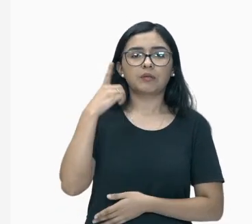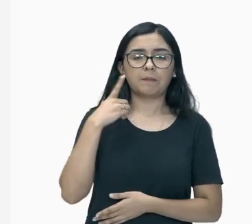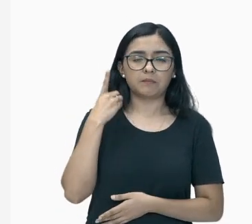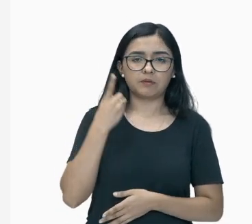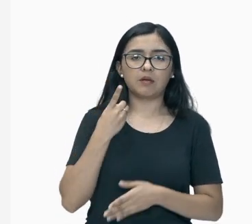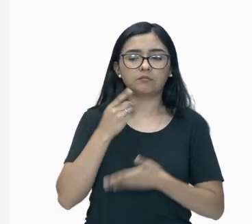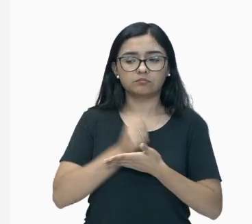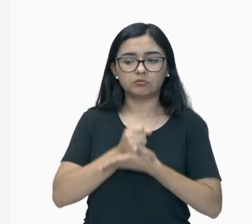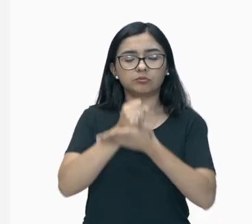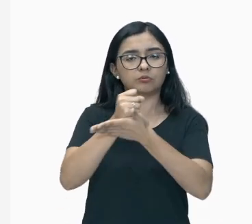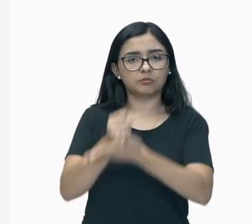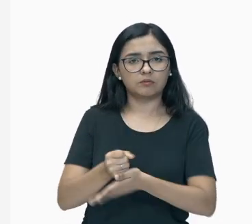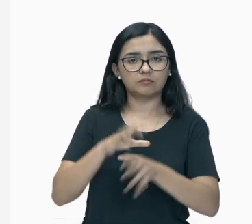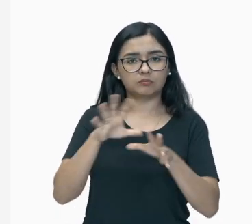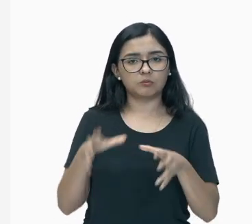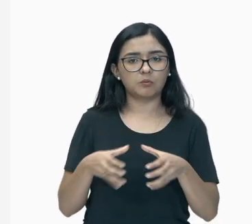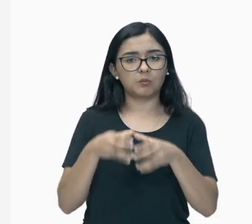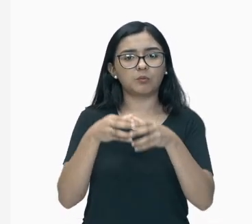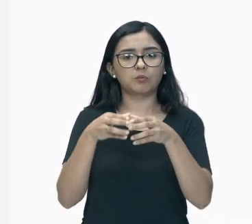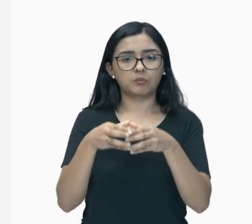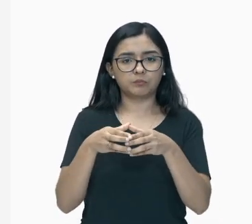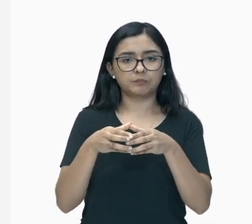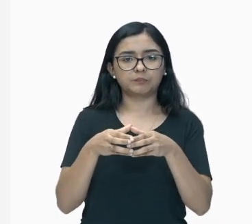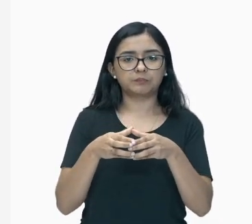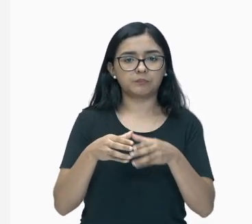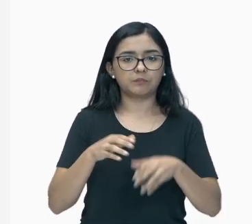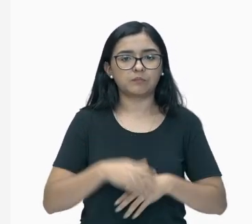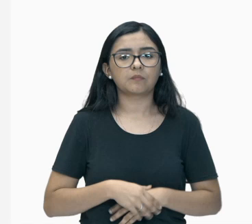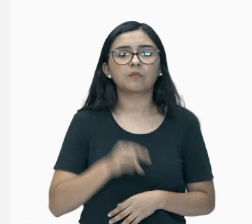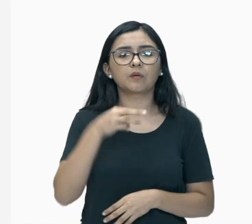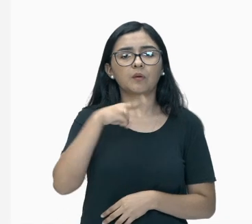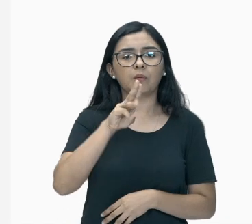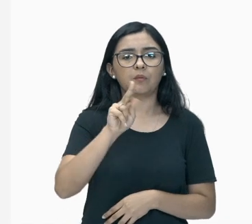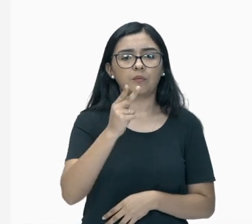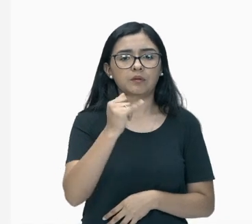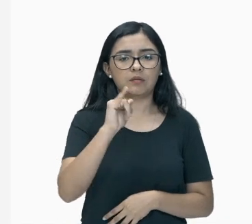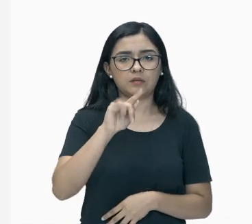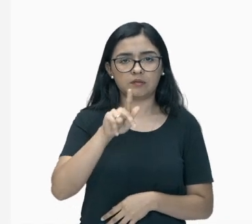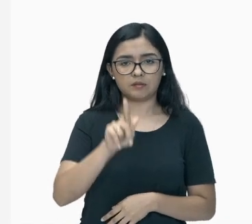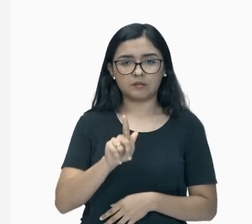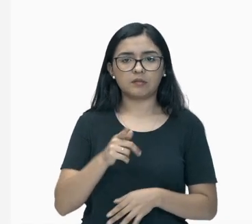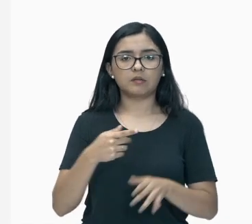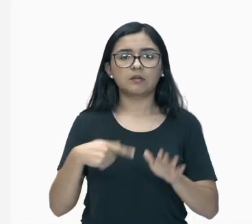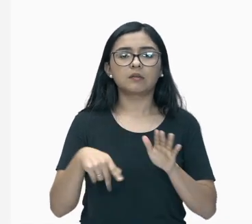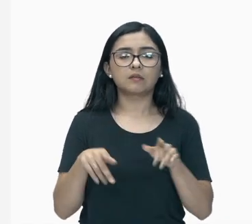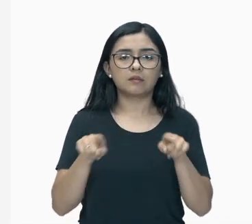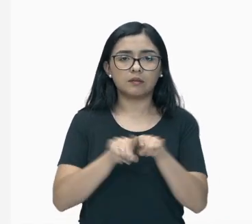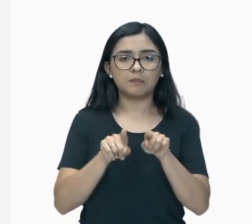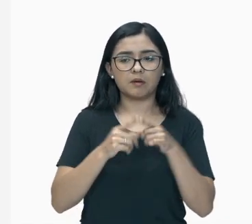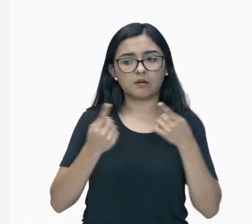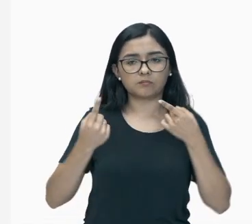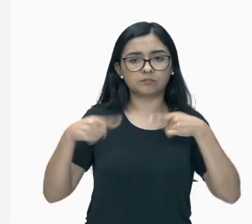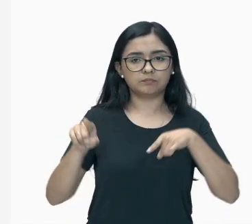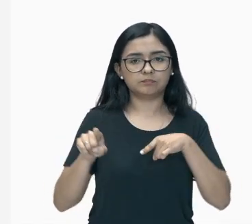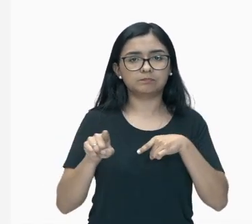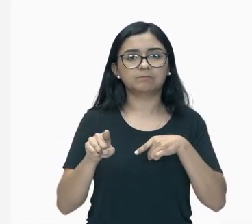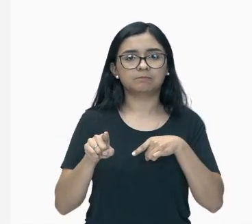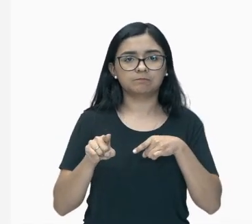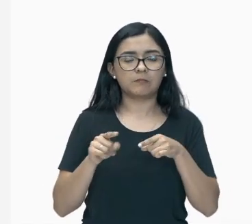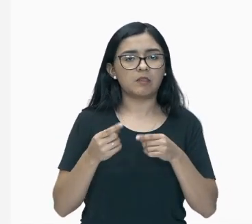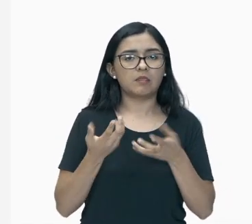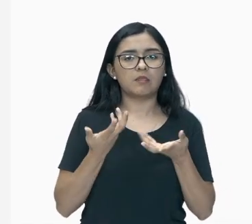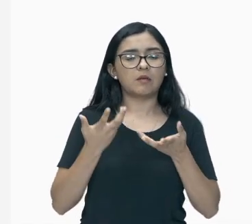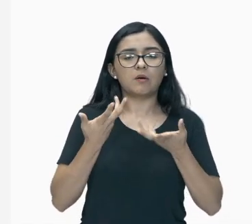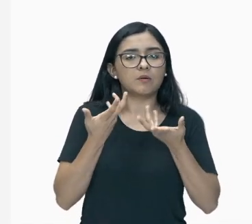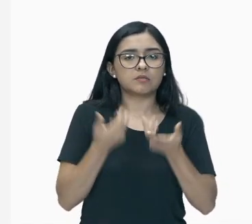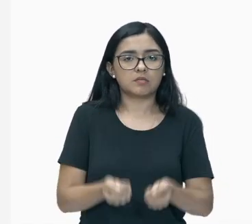deputado Whig, né, do partido Whig, que eram contrários à excessiva tributação dos colonos,